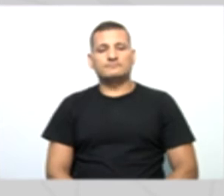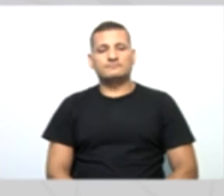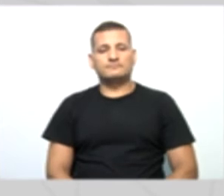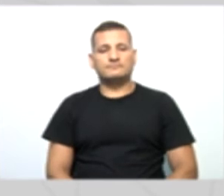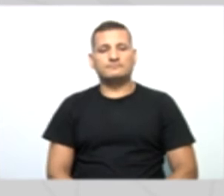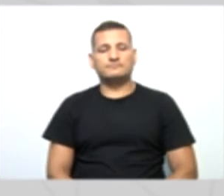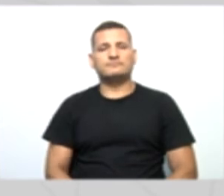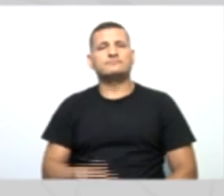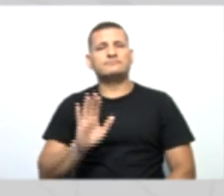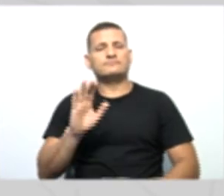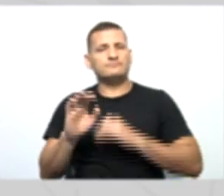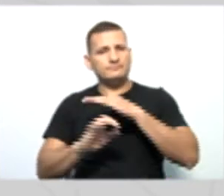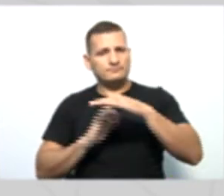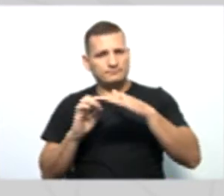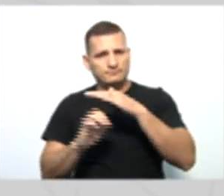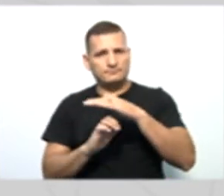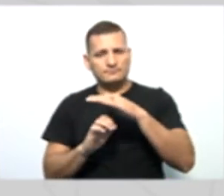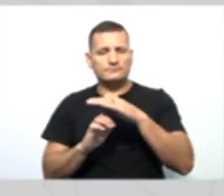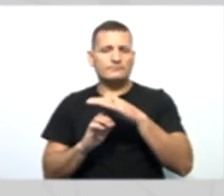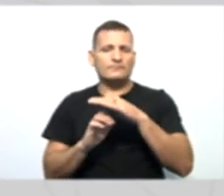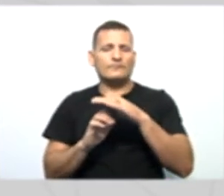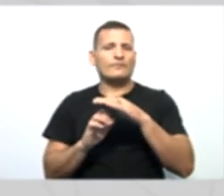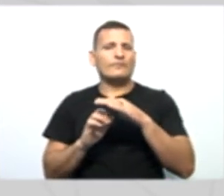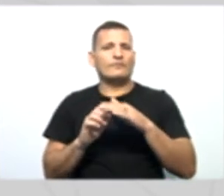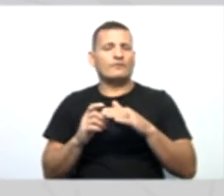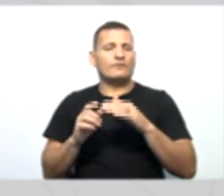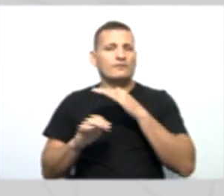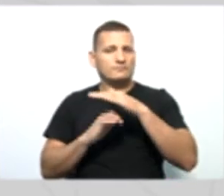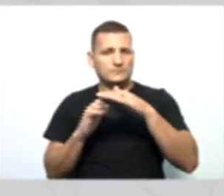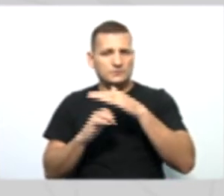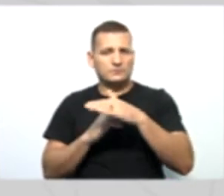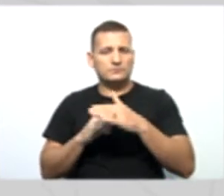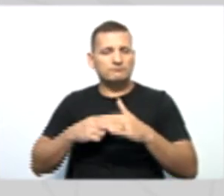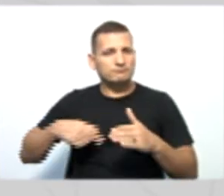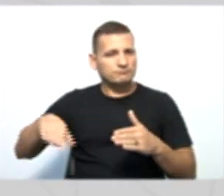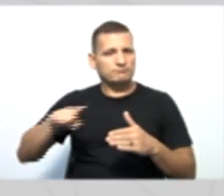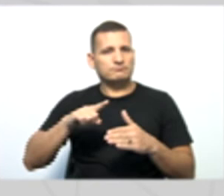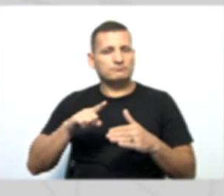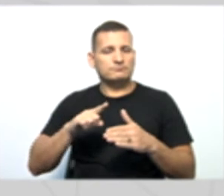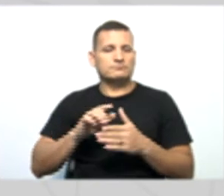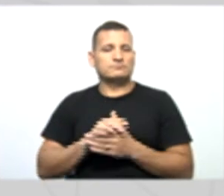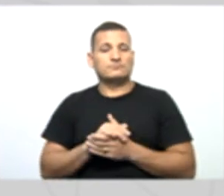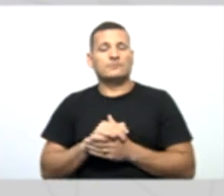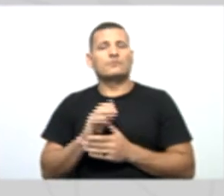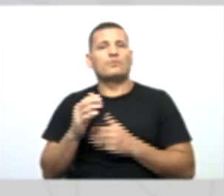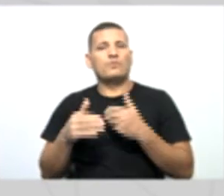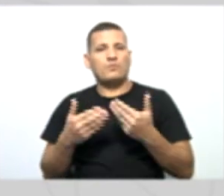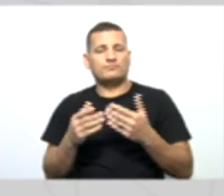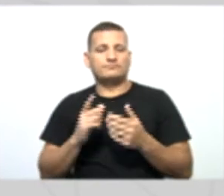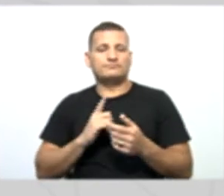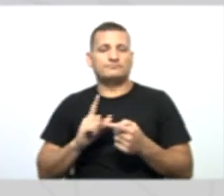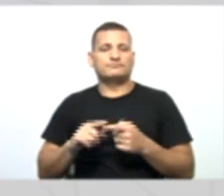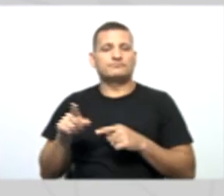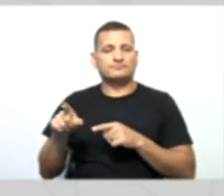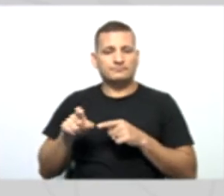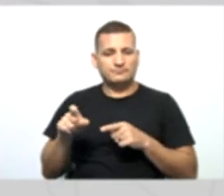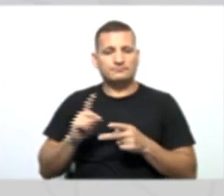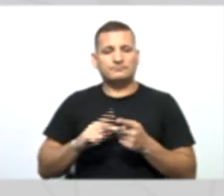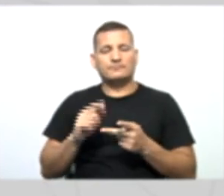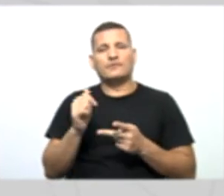quais os negócios e as organizações envolvidas? A gente envolveu produtores rurais, agroindústria